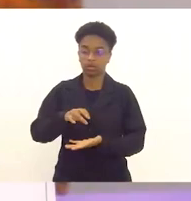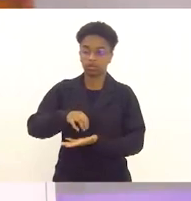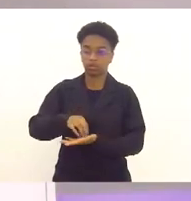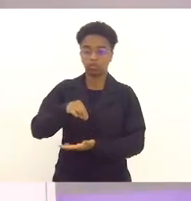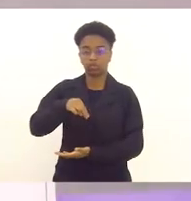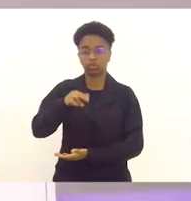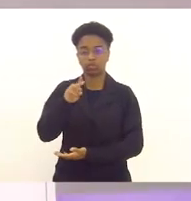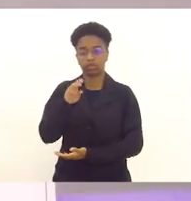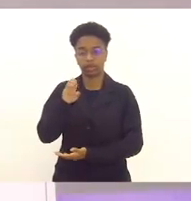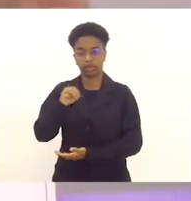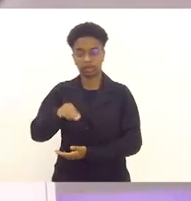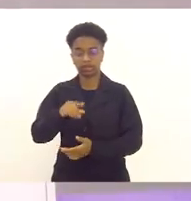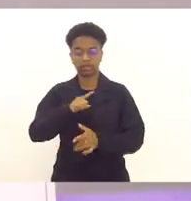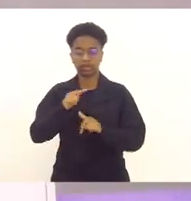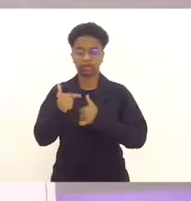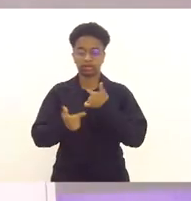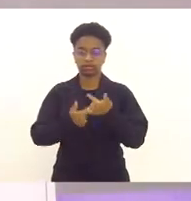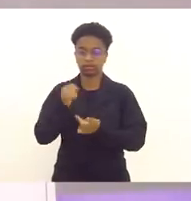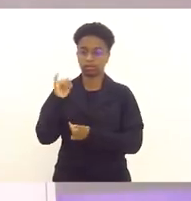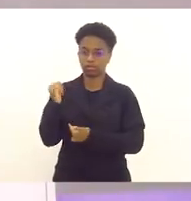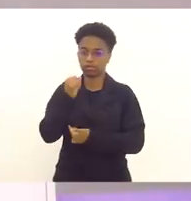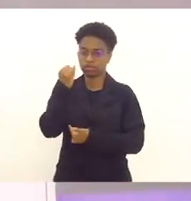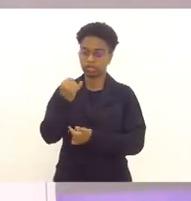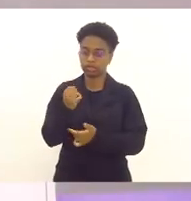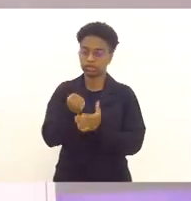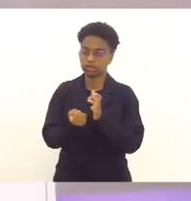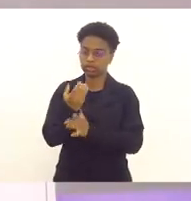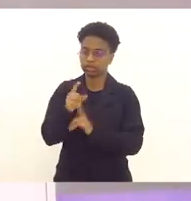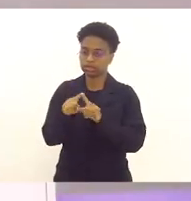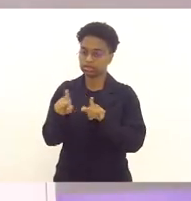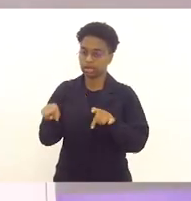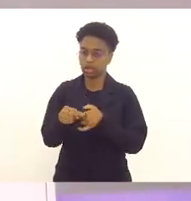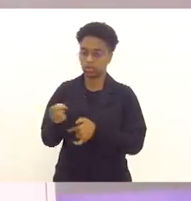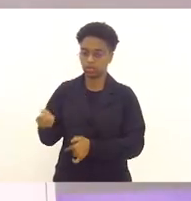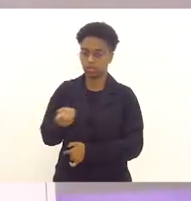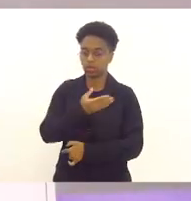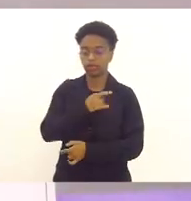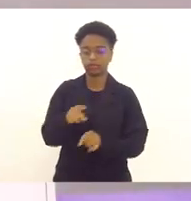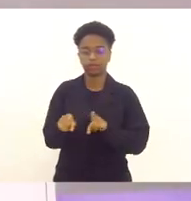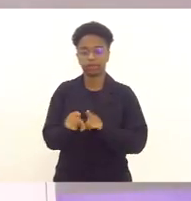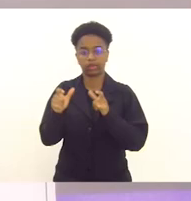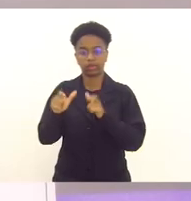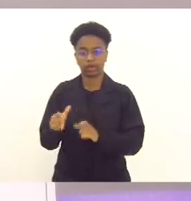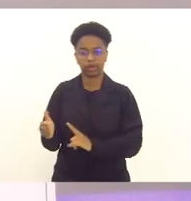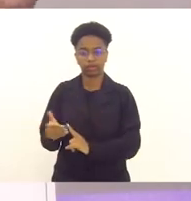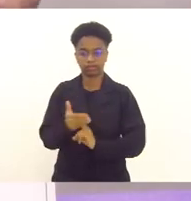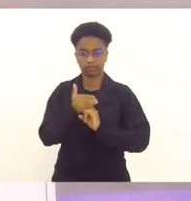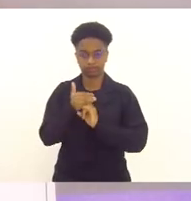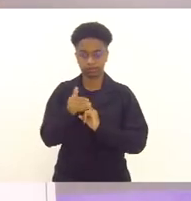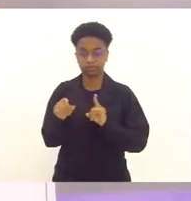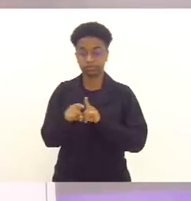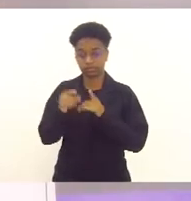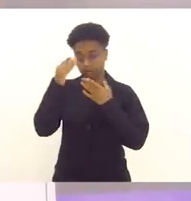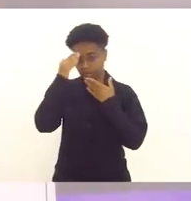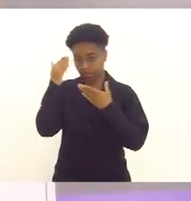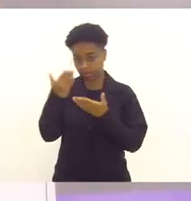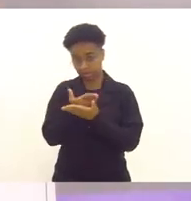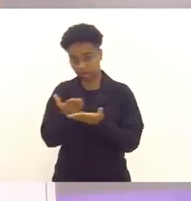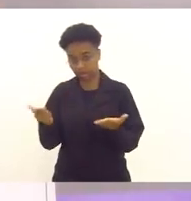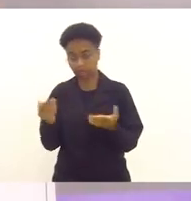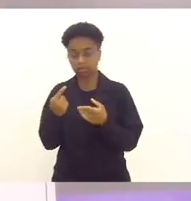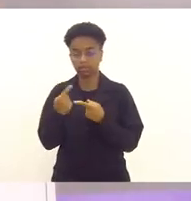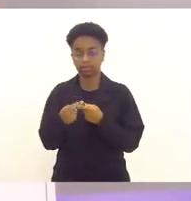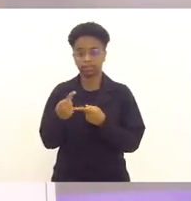importante com essa nova sala e disposição de espaço físico acolhedor então e muito obrigada também por